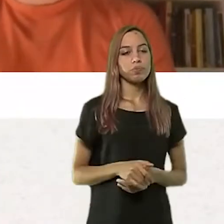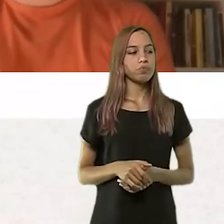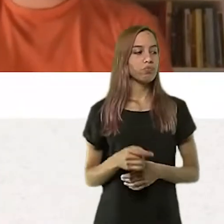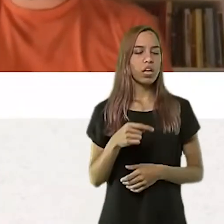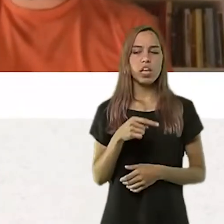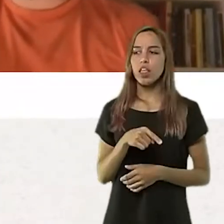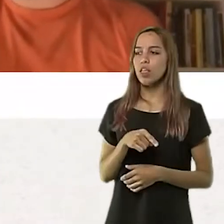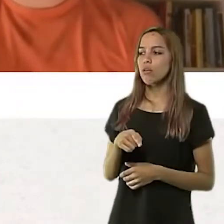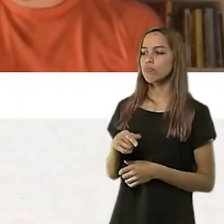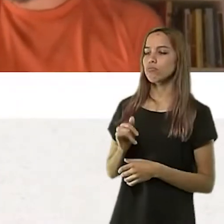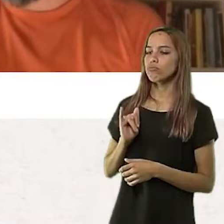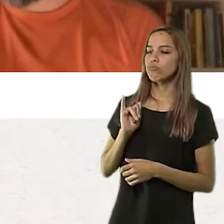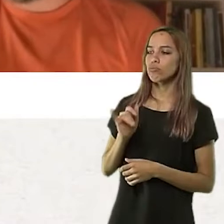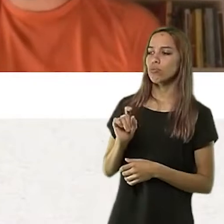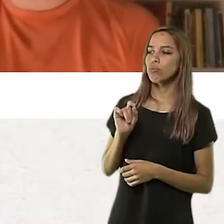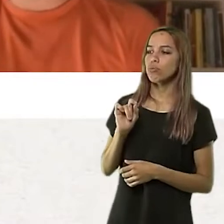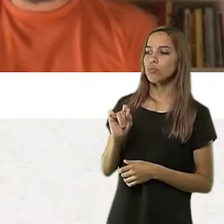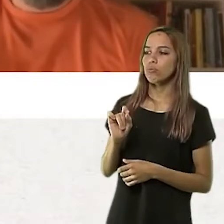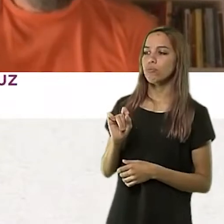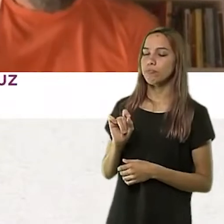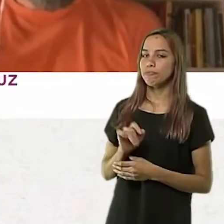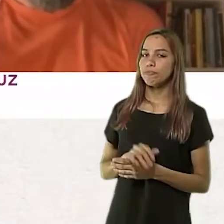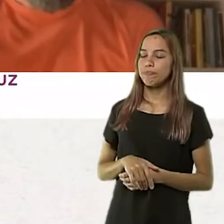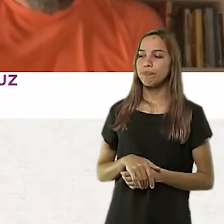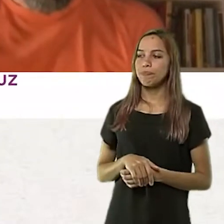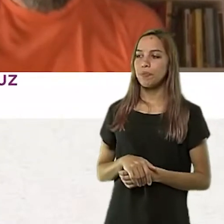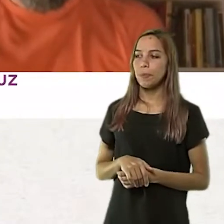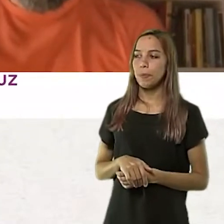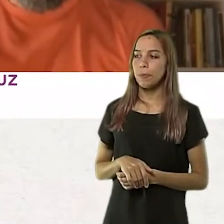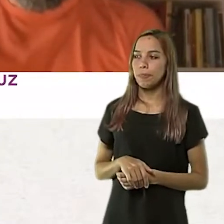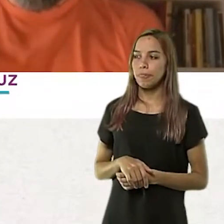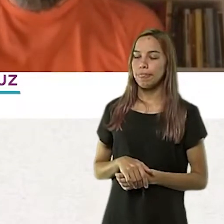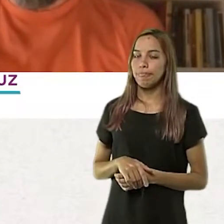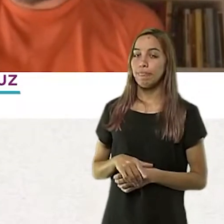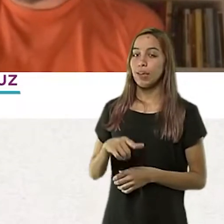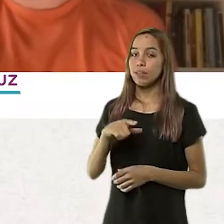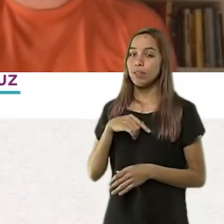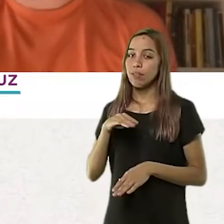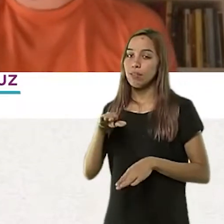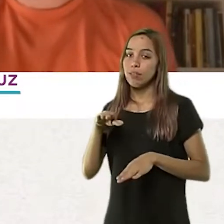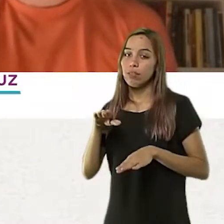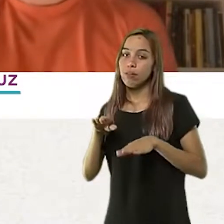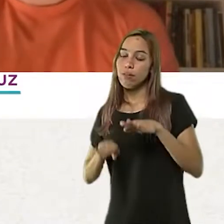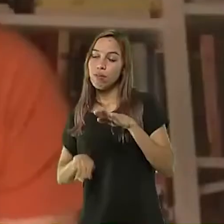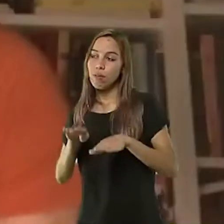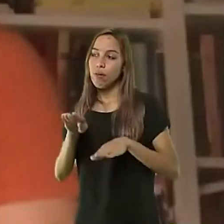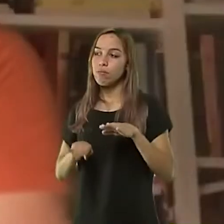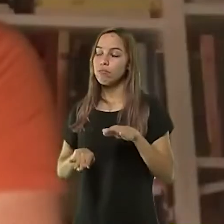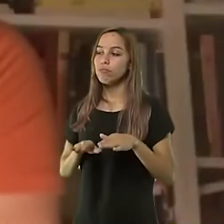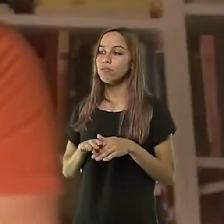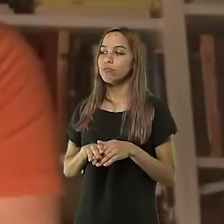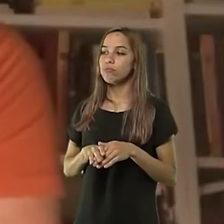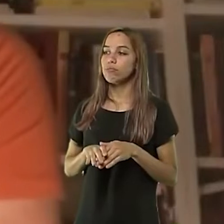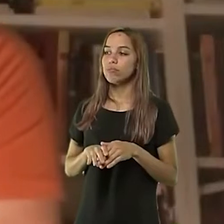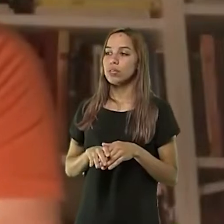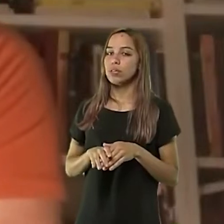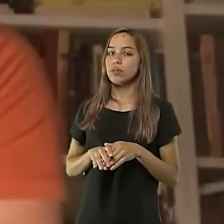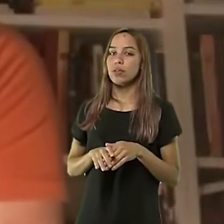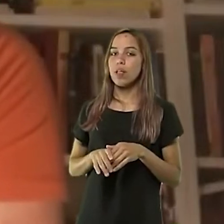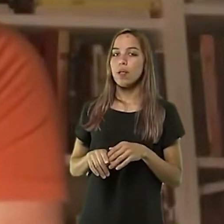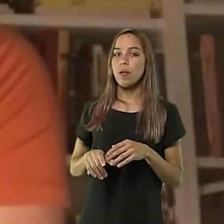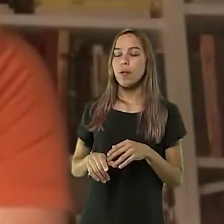dizer, da mesma família da Boneca de Cocosca, porque tem alguns protagonistas em comum, ou algumas personagens em